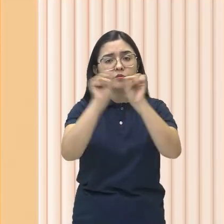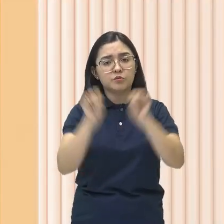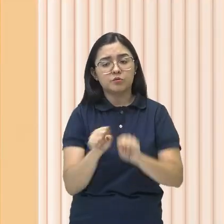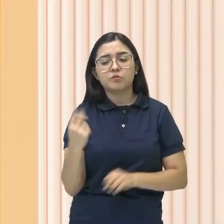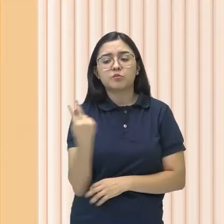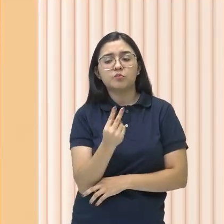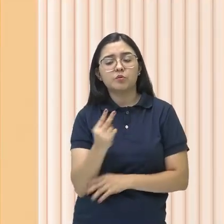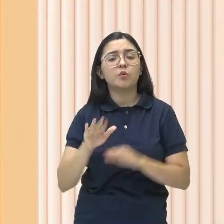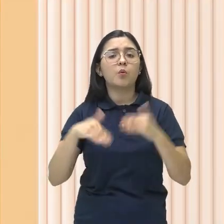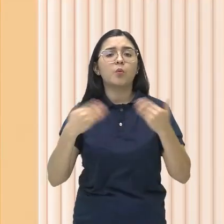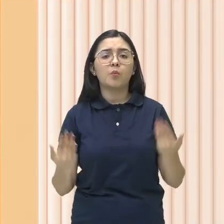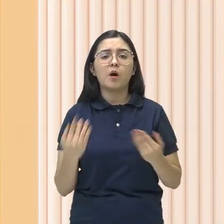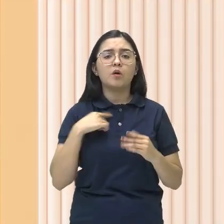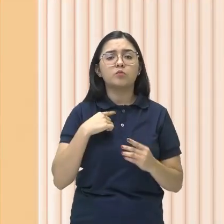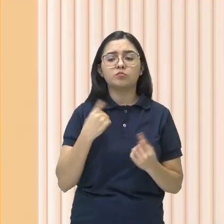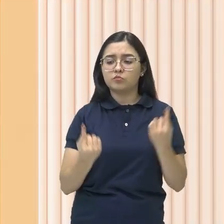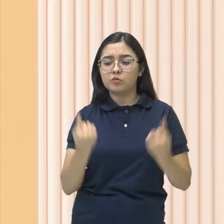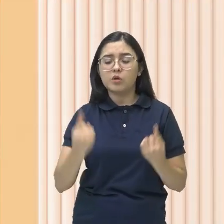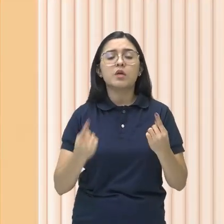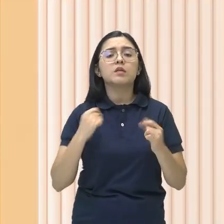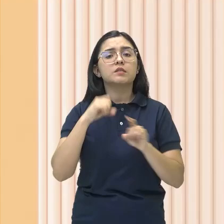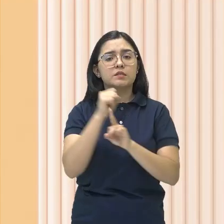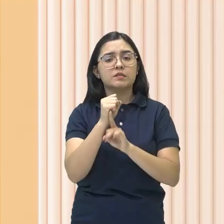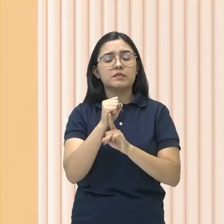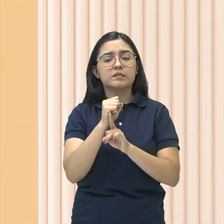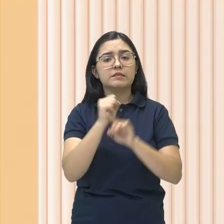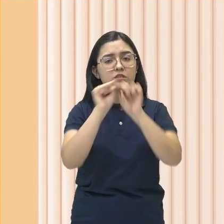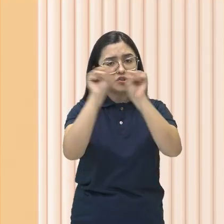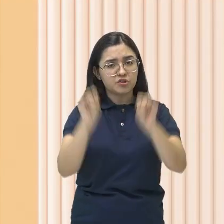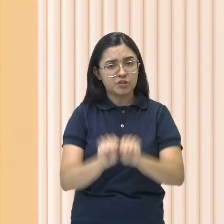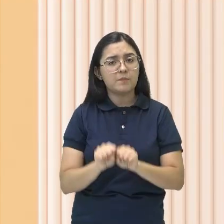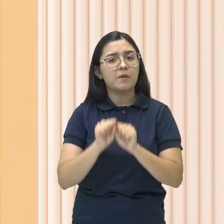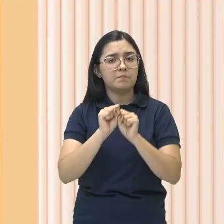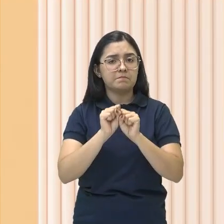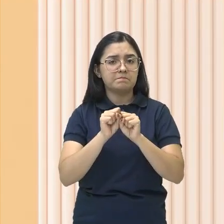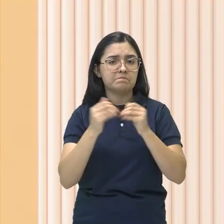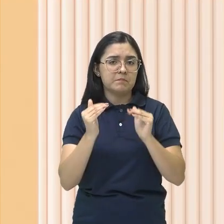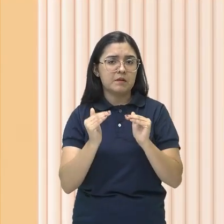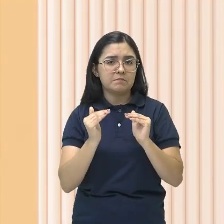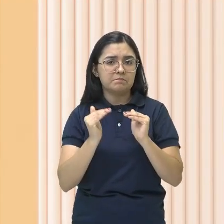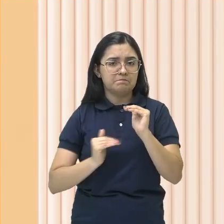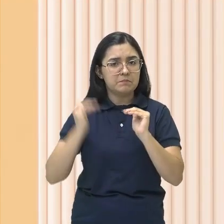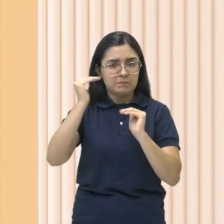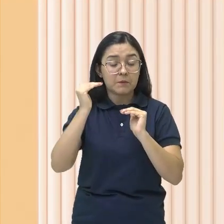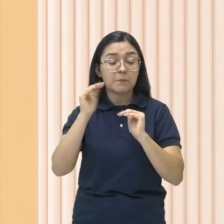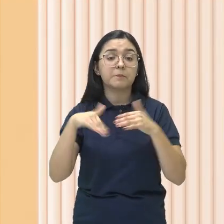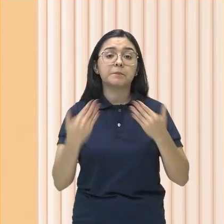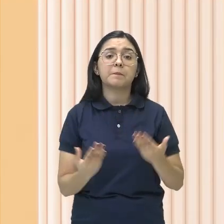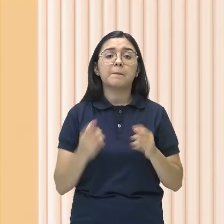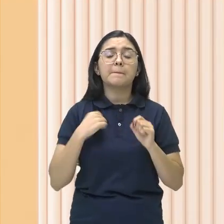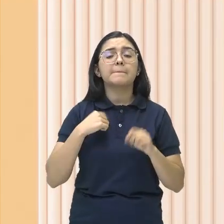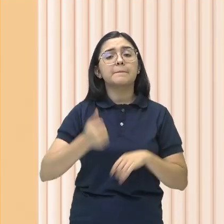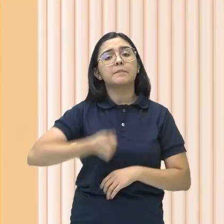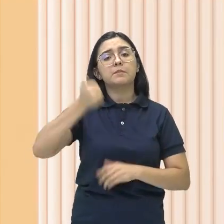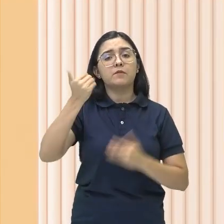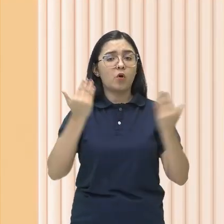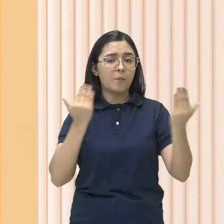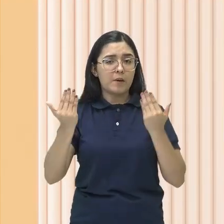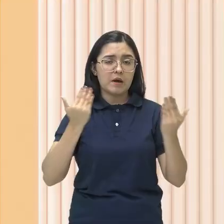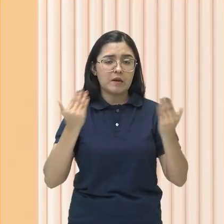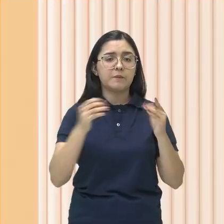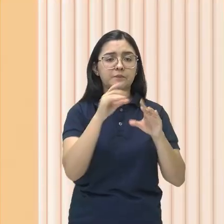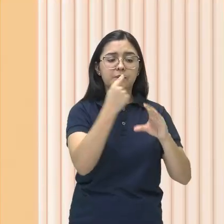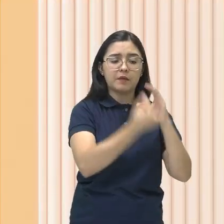sistema. E qual desses sistemas prevalece atualmente. Né? E vamos lá, então, primeiro comparar um ao outro, já que nós